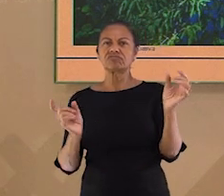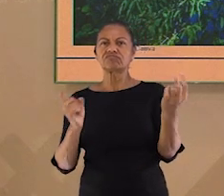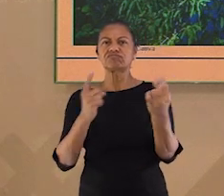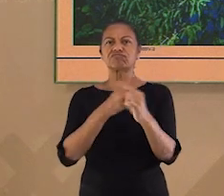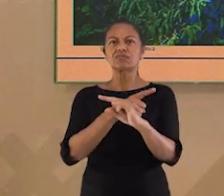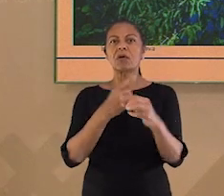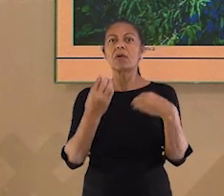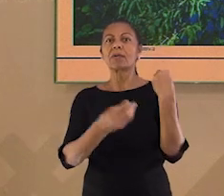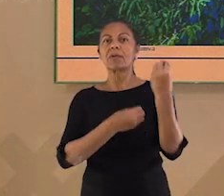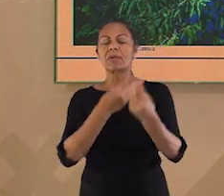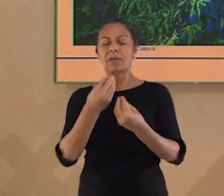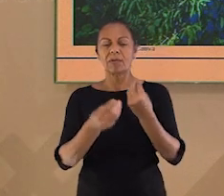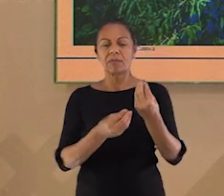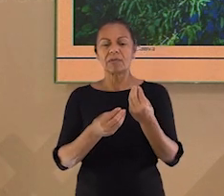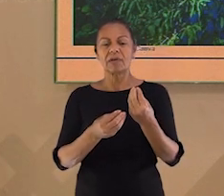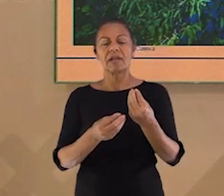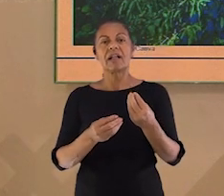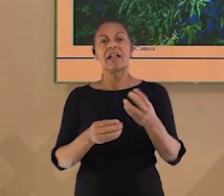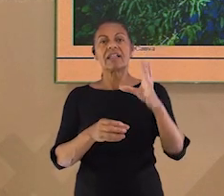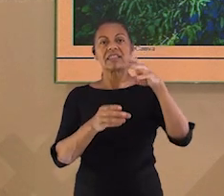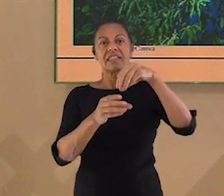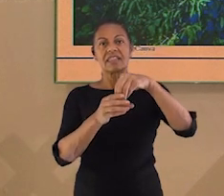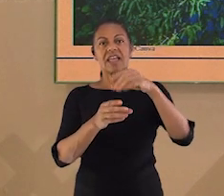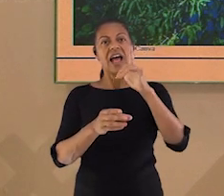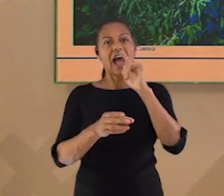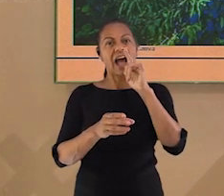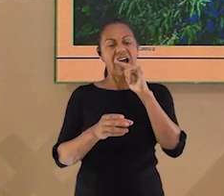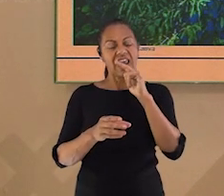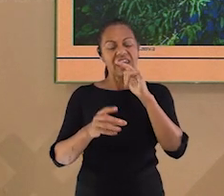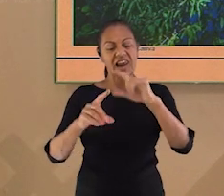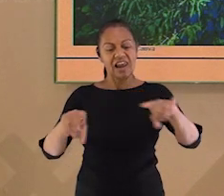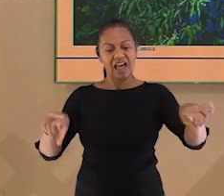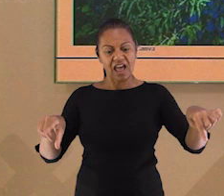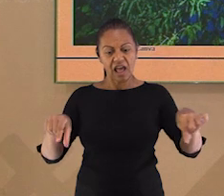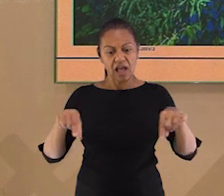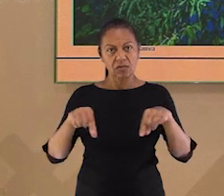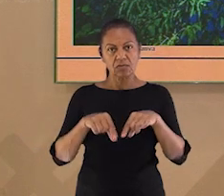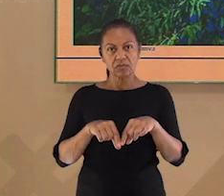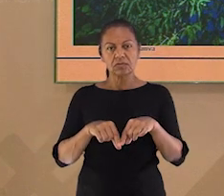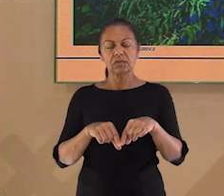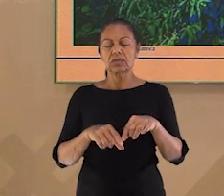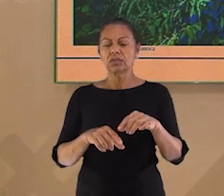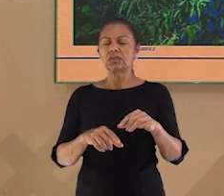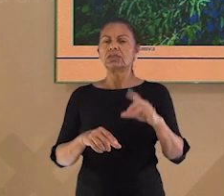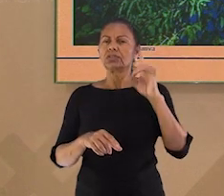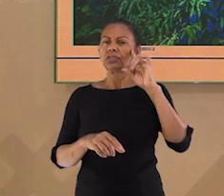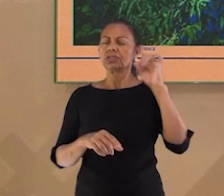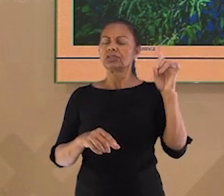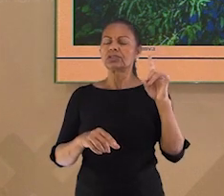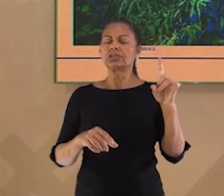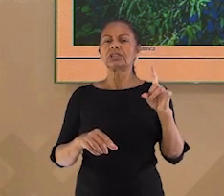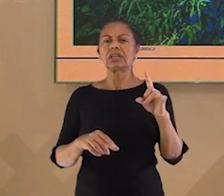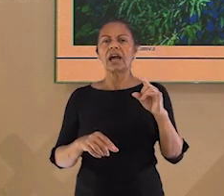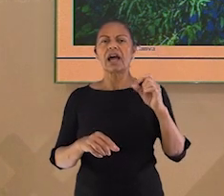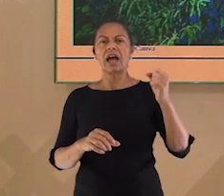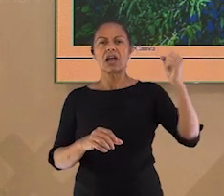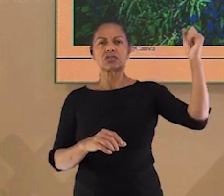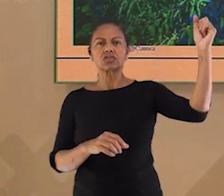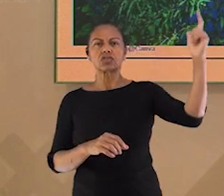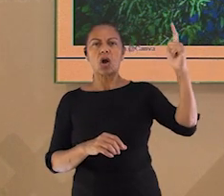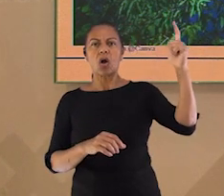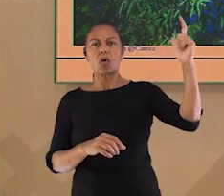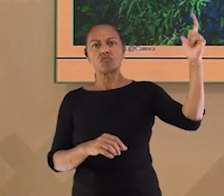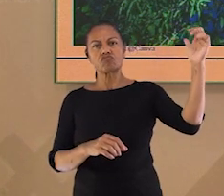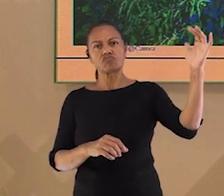no verão, um lago ele pode armazenar energia térmica durante o dia e transferi-la ao ambiente